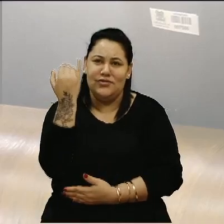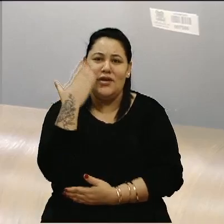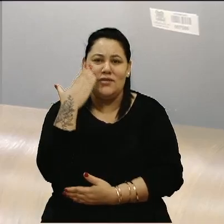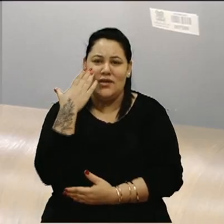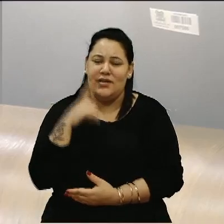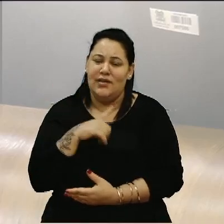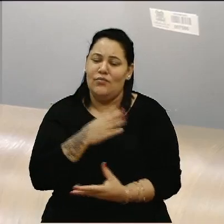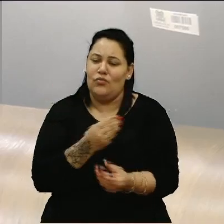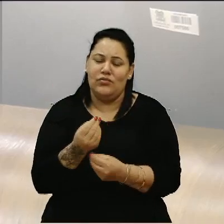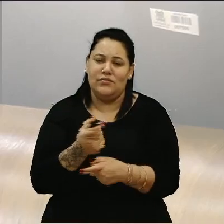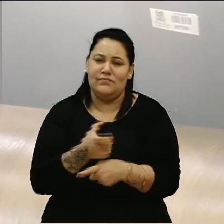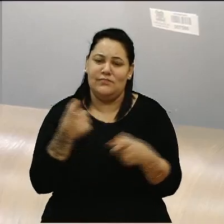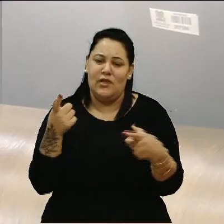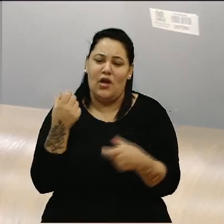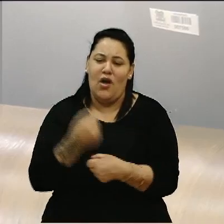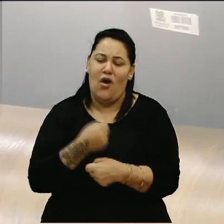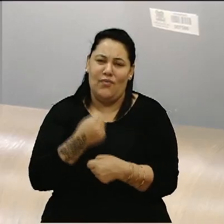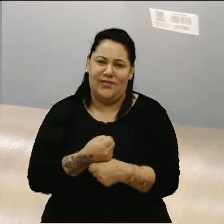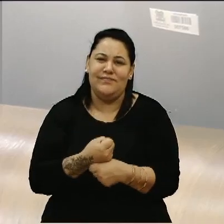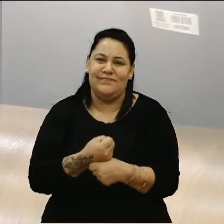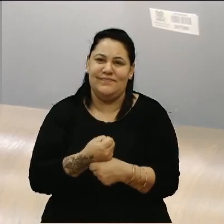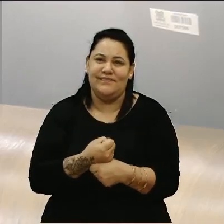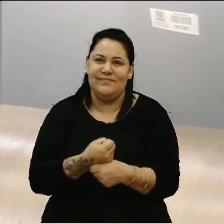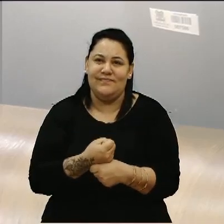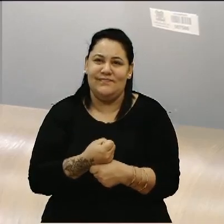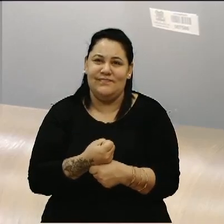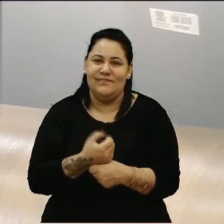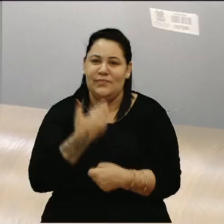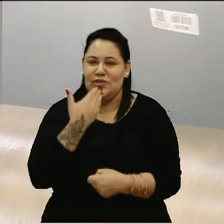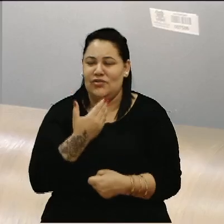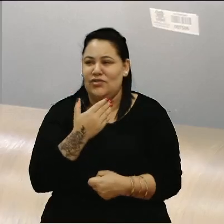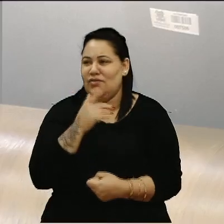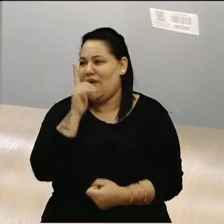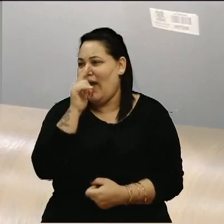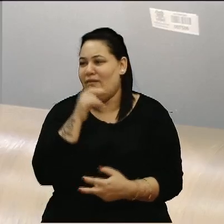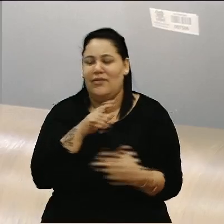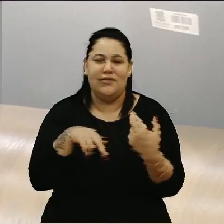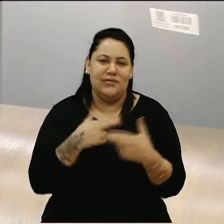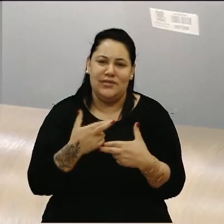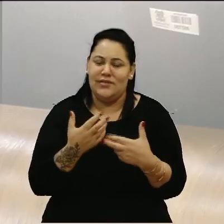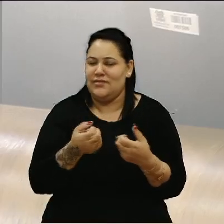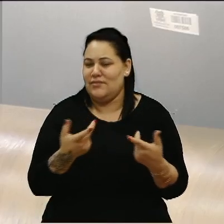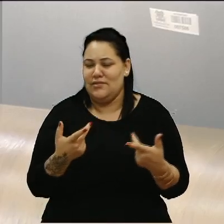que estações de transbordo é importante, eu sei que